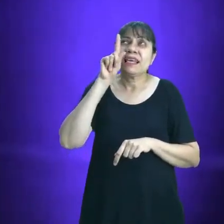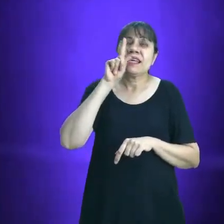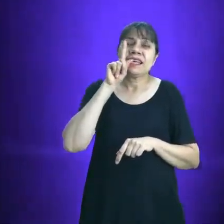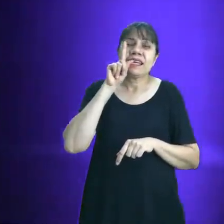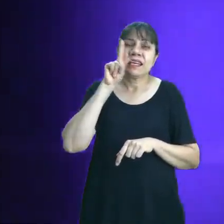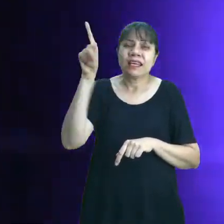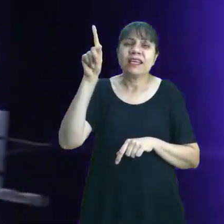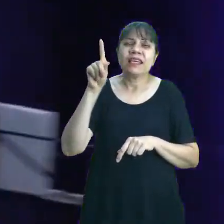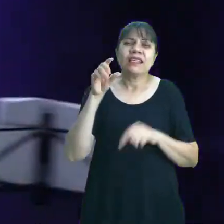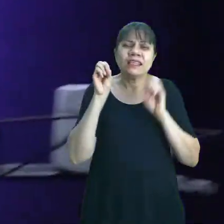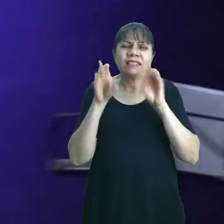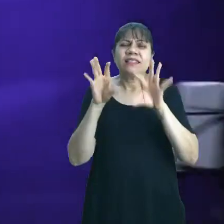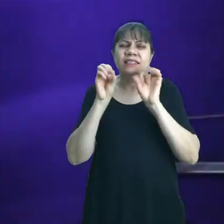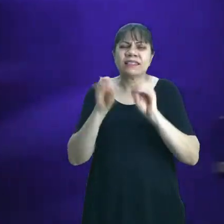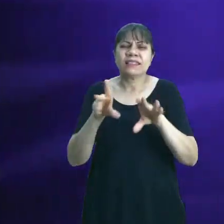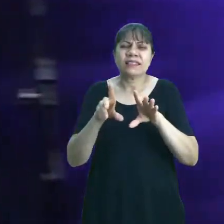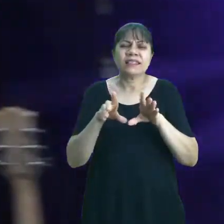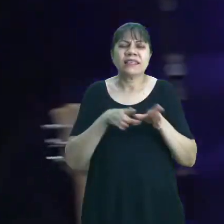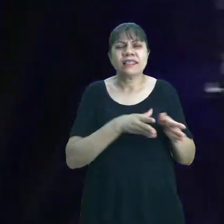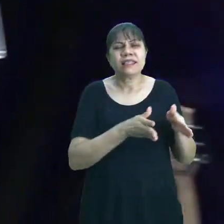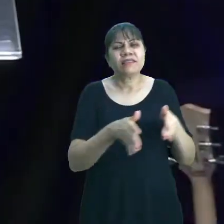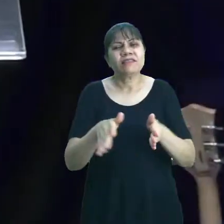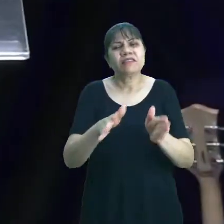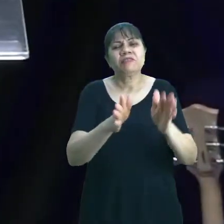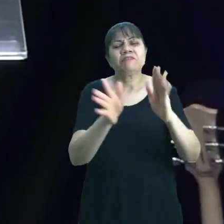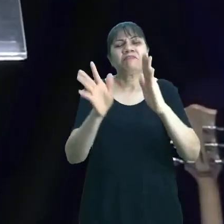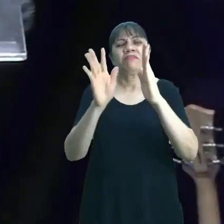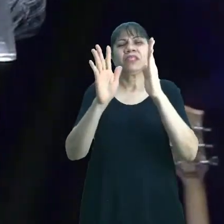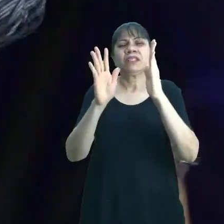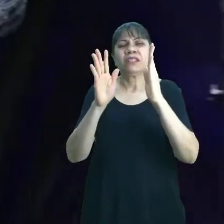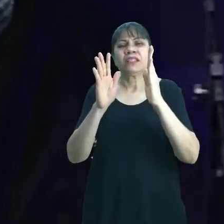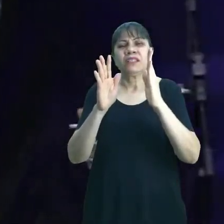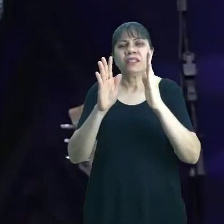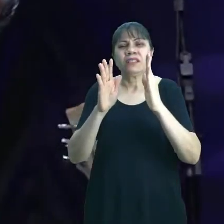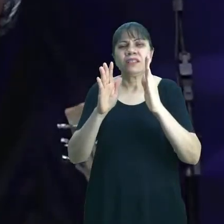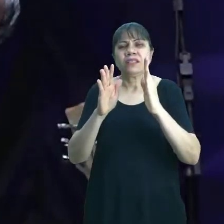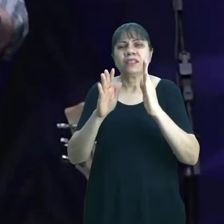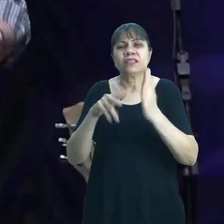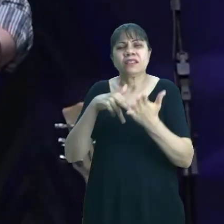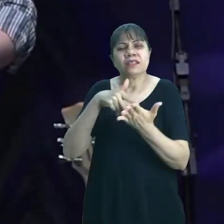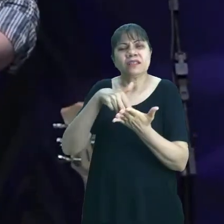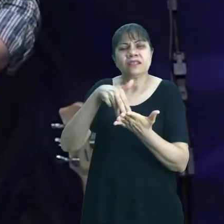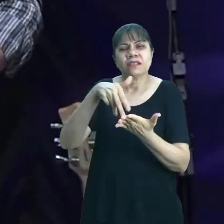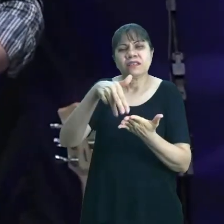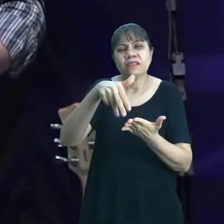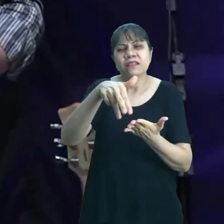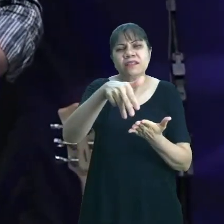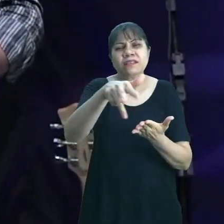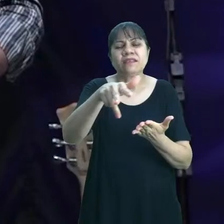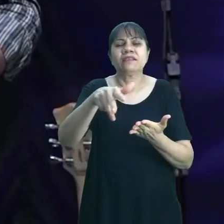caminho, onde Ele mostra os caminhos, os passos a serem trilhados.